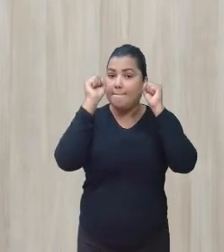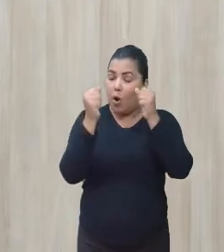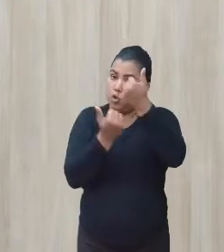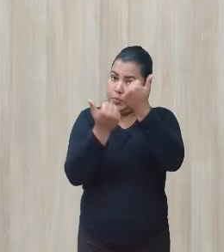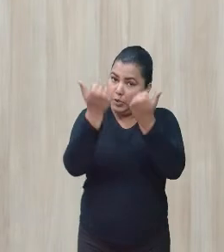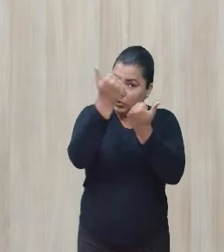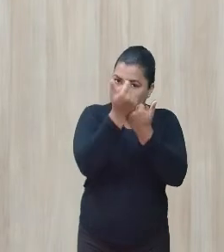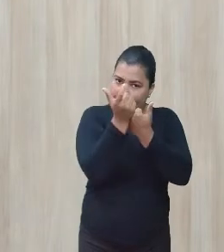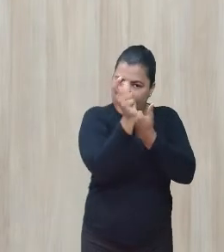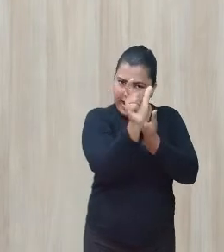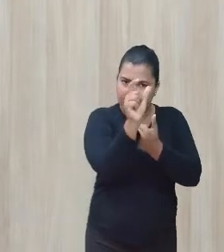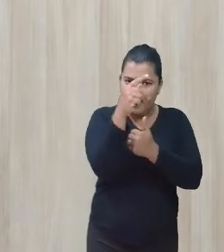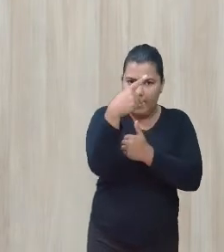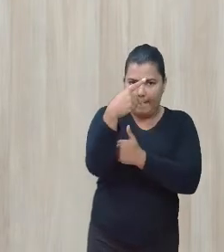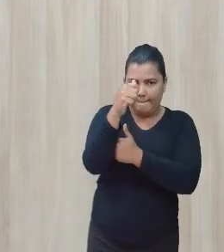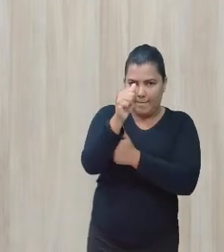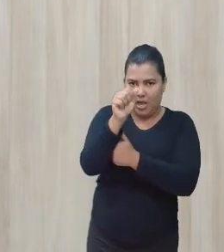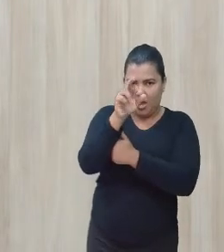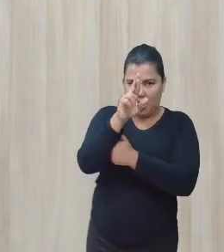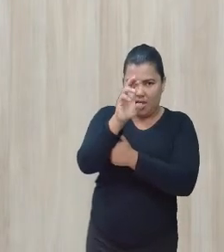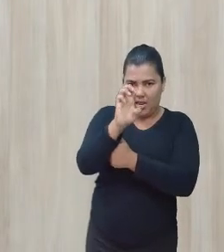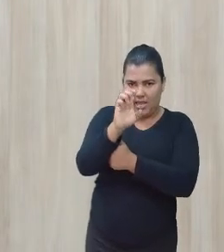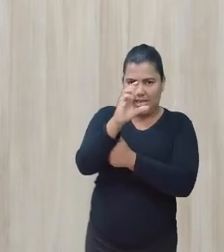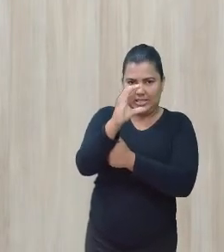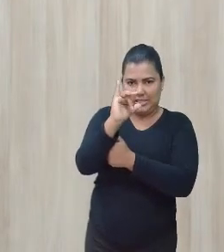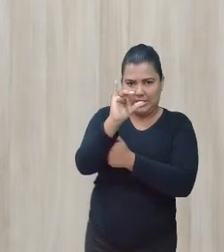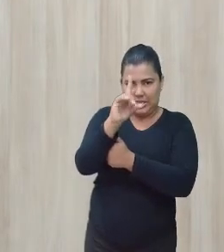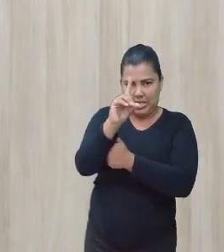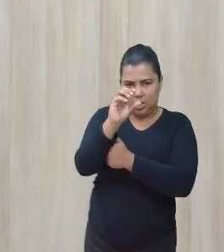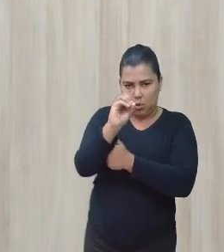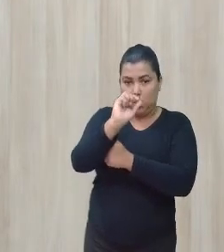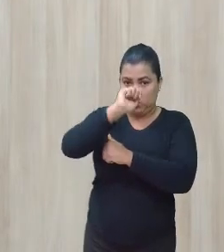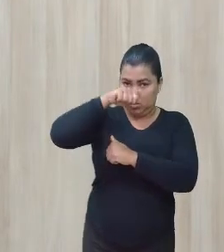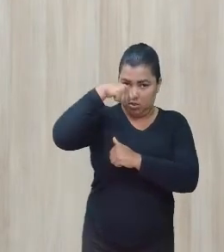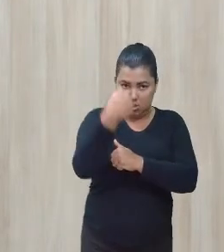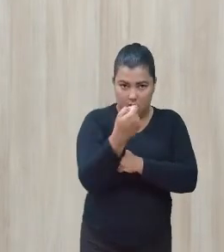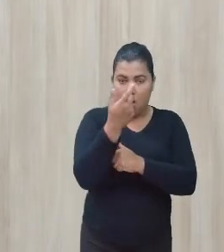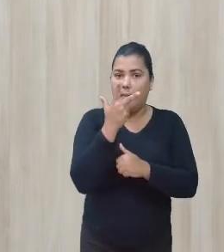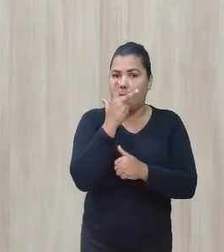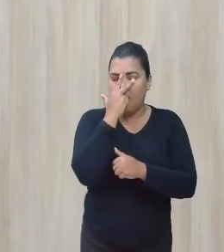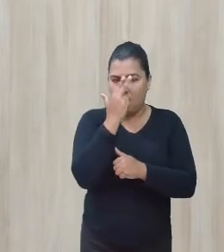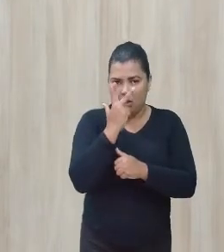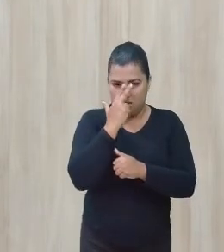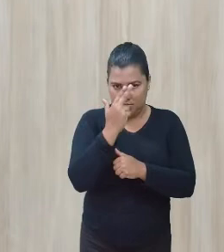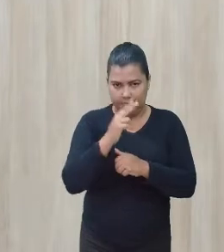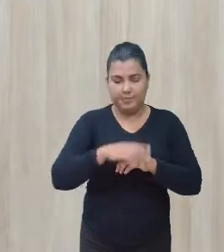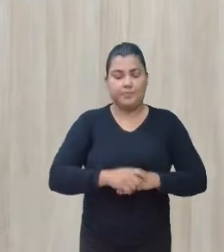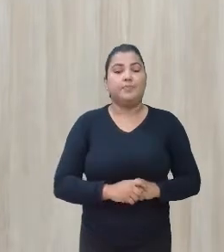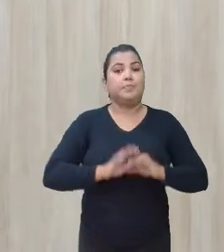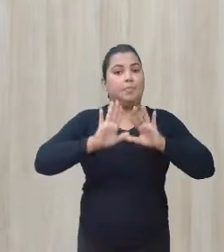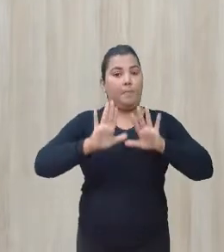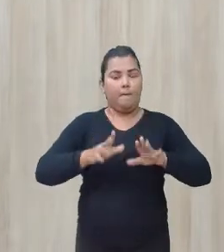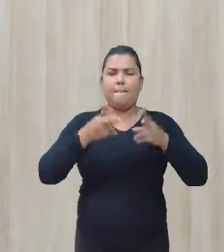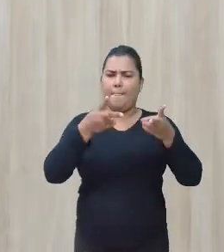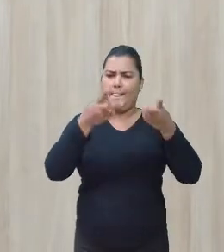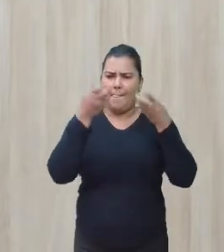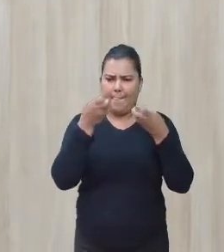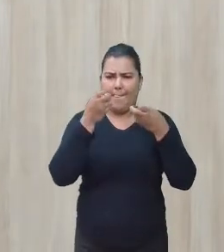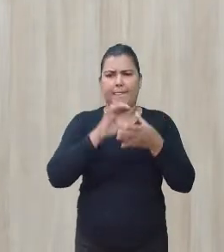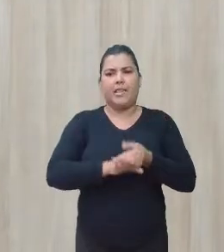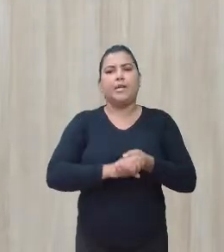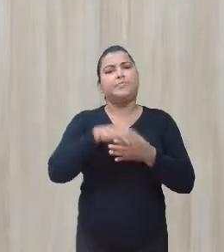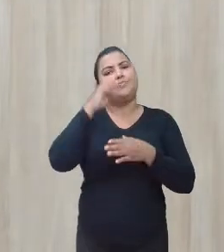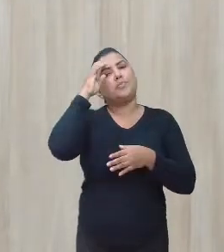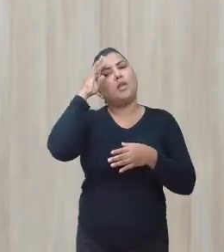fazer sentido mais claro para você, tá certo? Então, vamos analisar a seguinte situação. Então, imagina, aqui